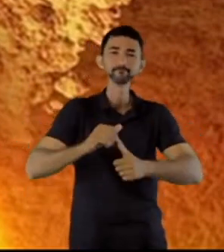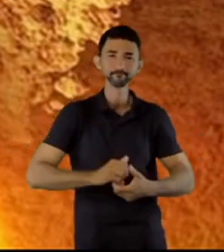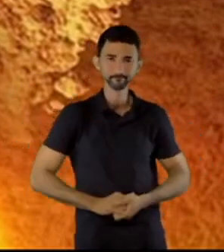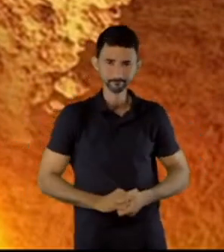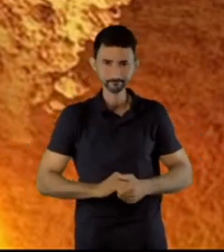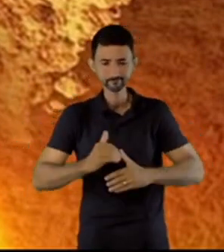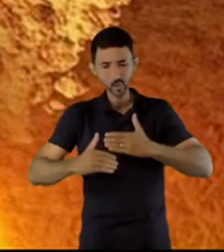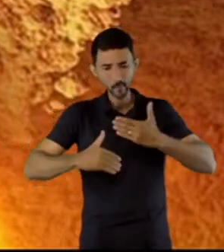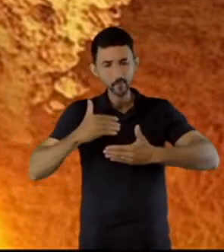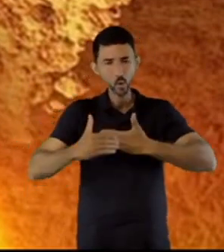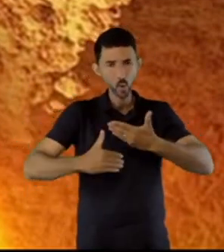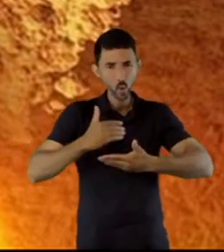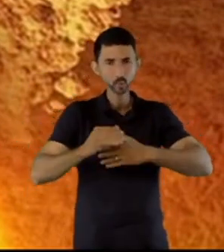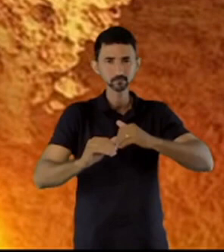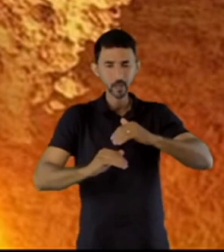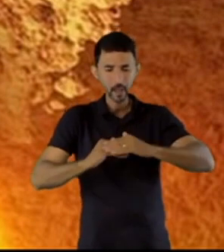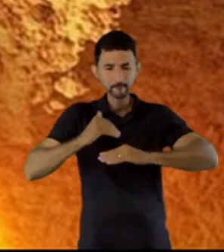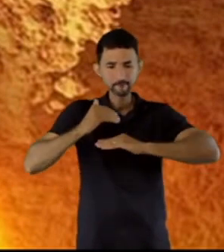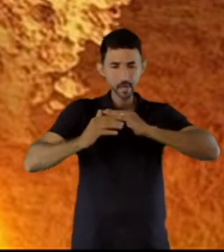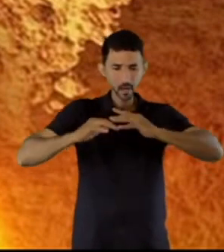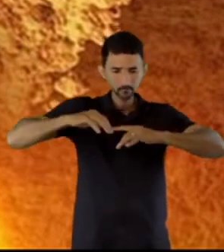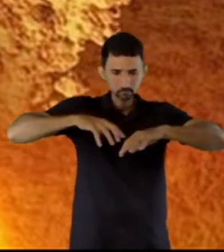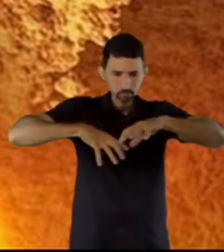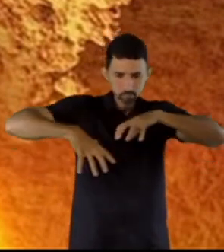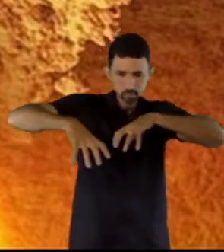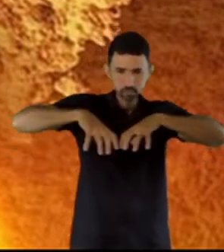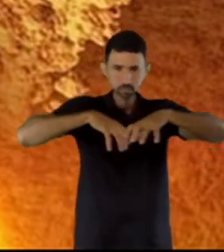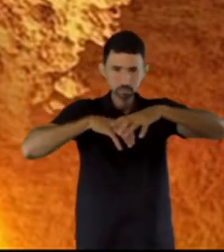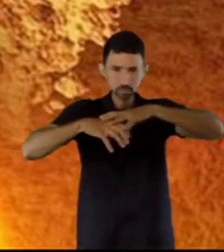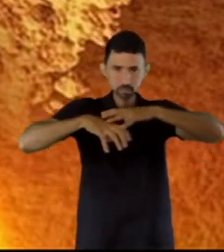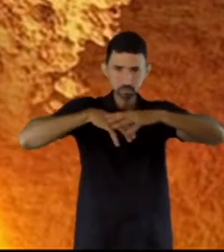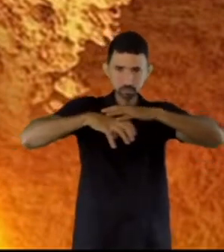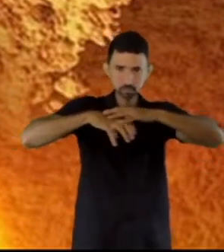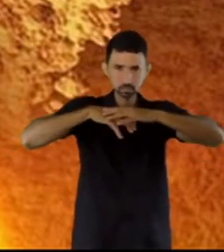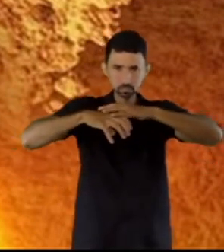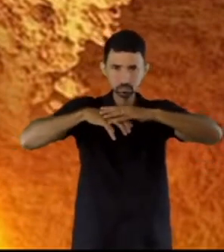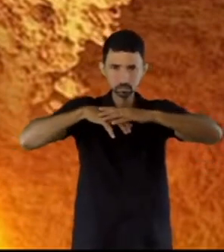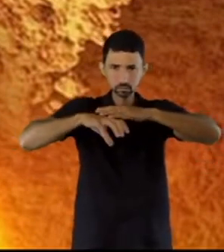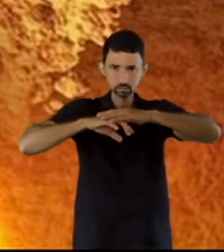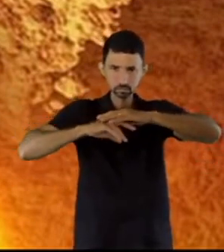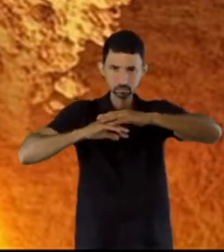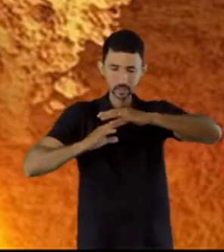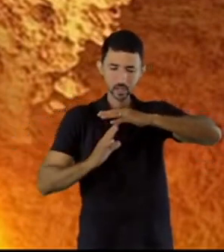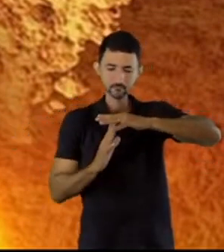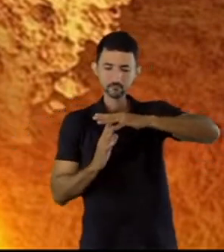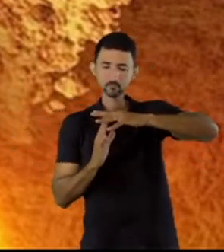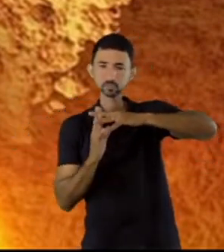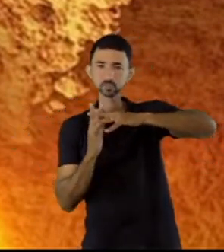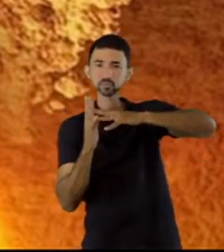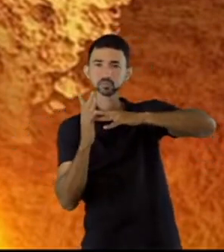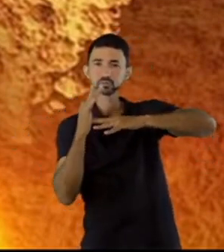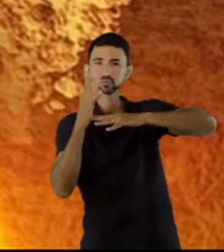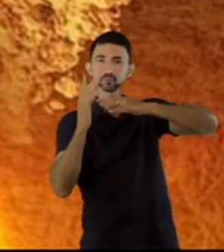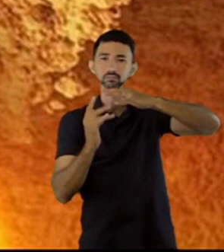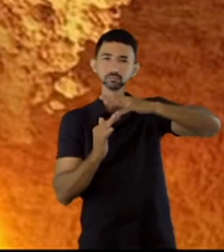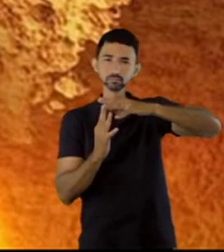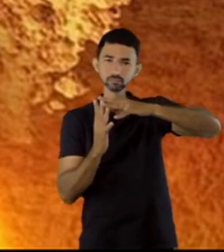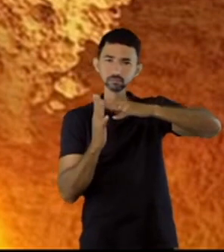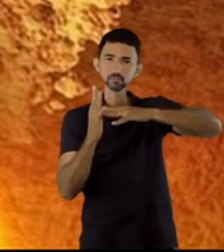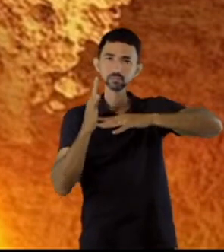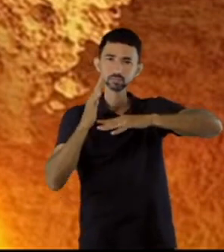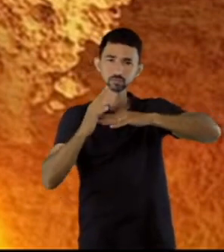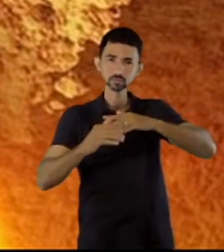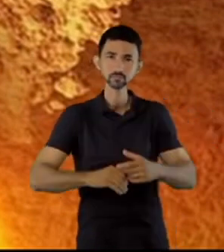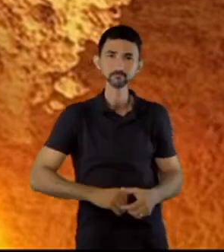Que é um processo de movimentação aí de fluidos, normalmente de líquidos ou gases.